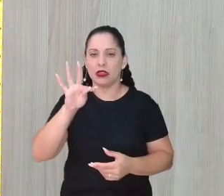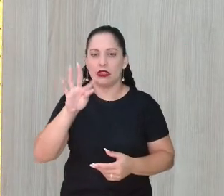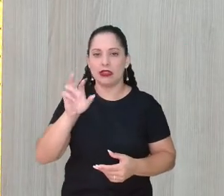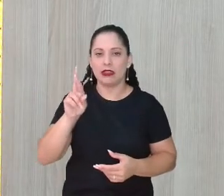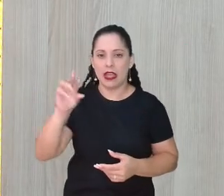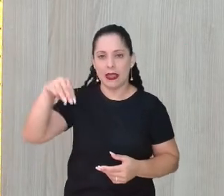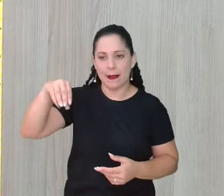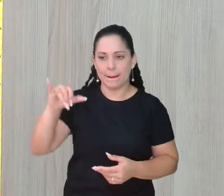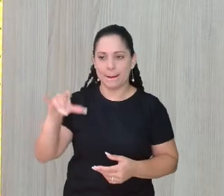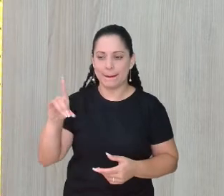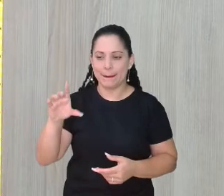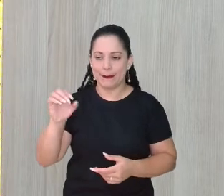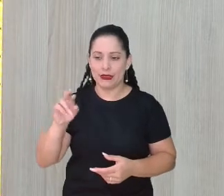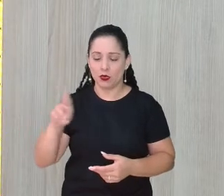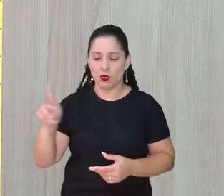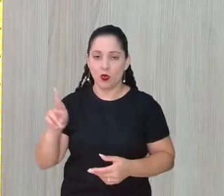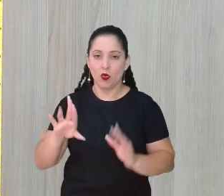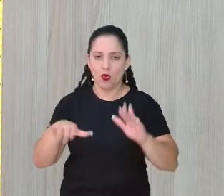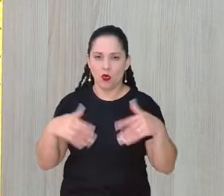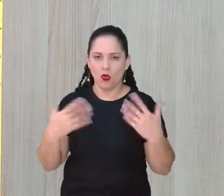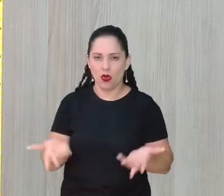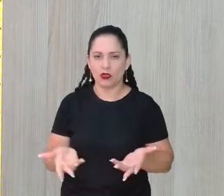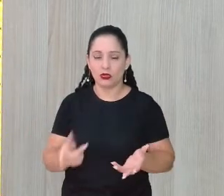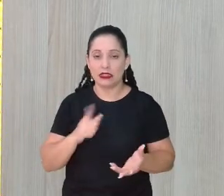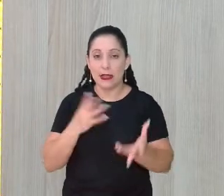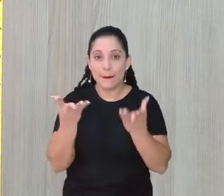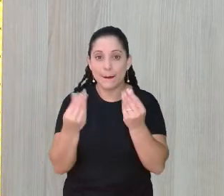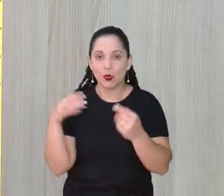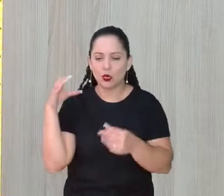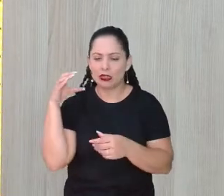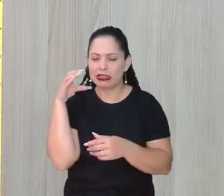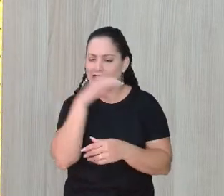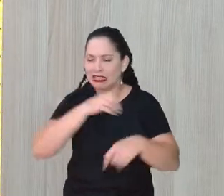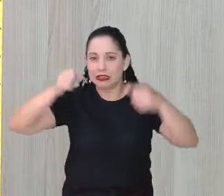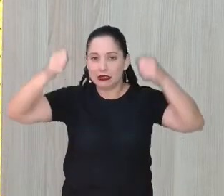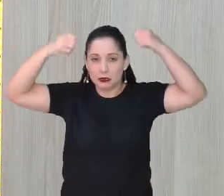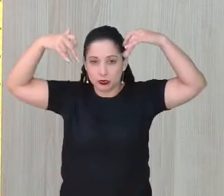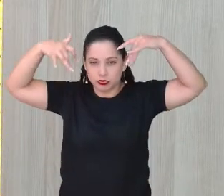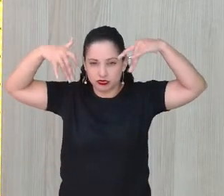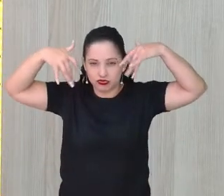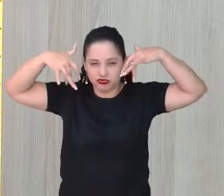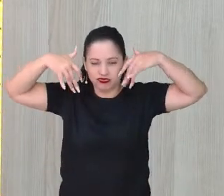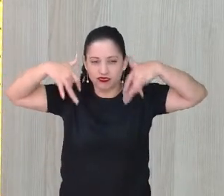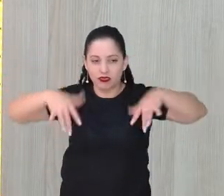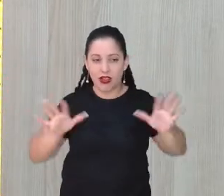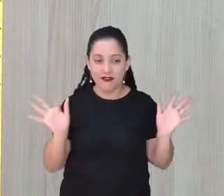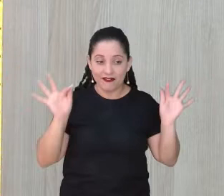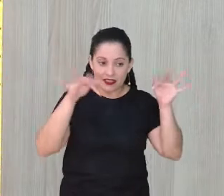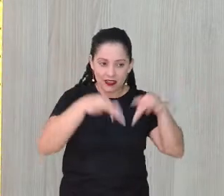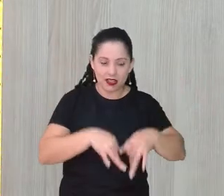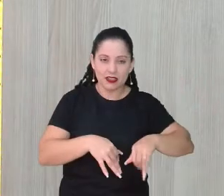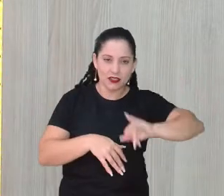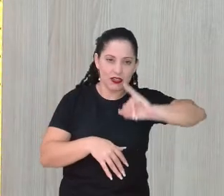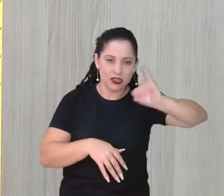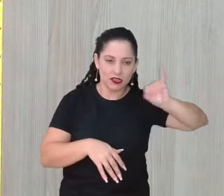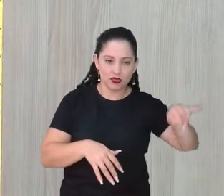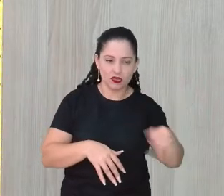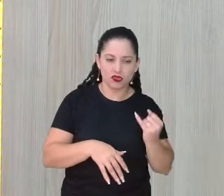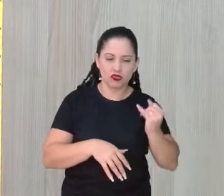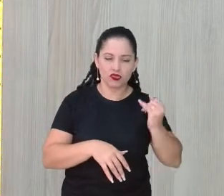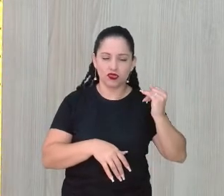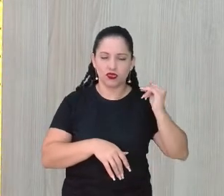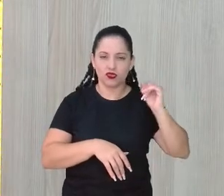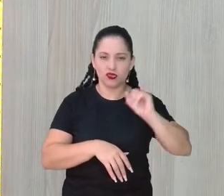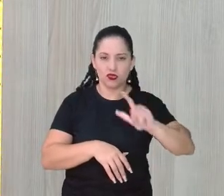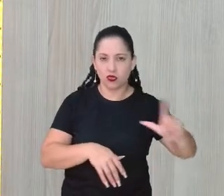onde existia aquela onda de calor, né? Finalizando aquela onda de calor, geralmente de julho, algo em torno de